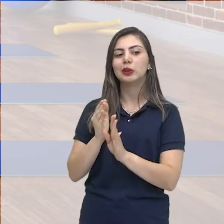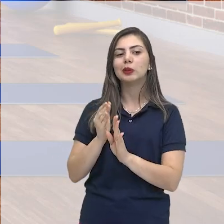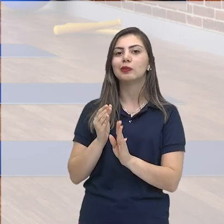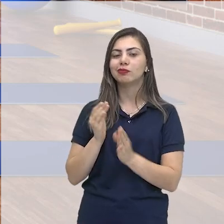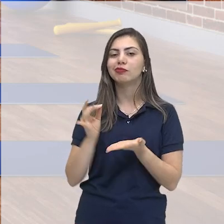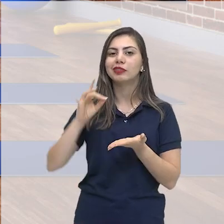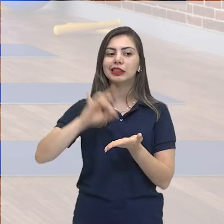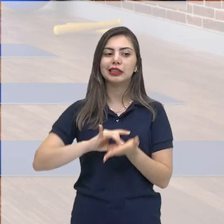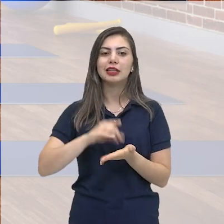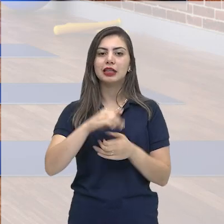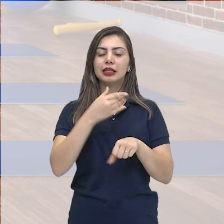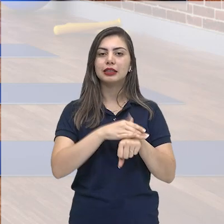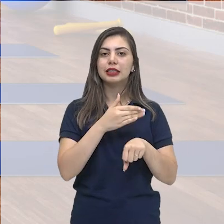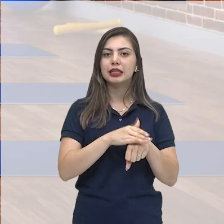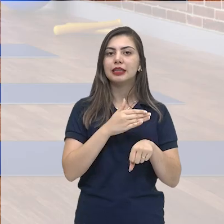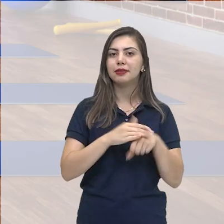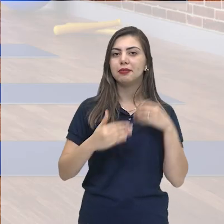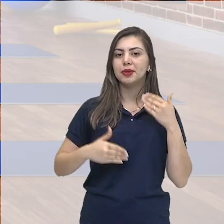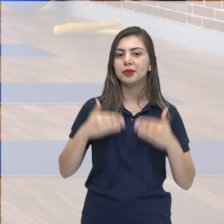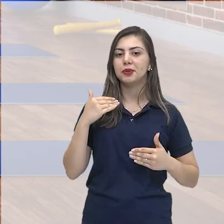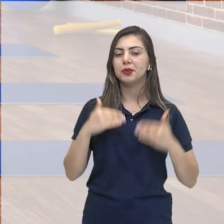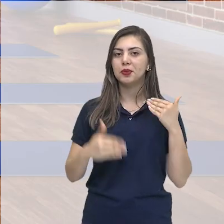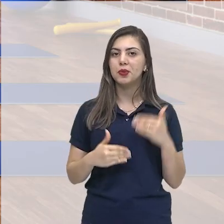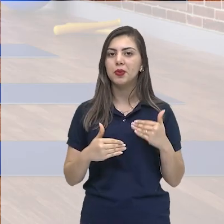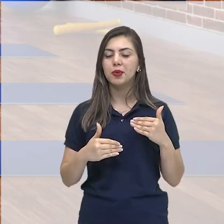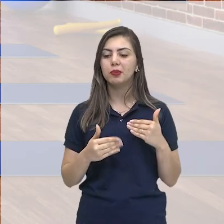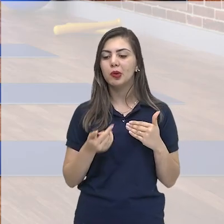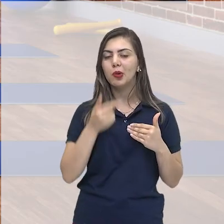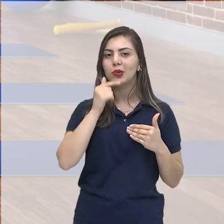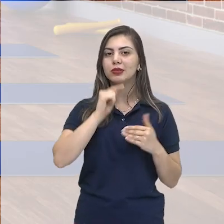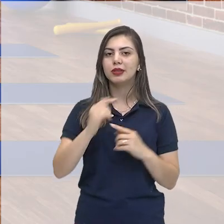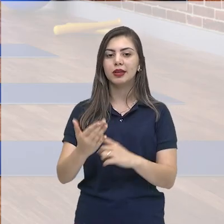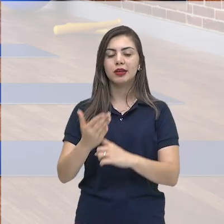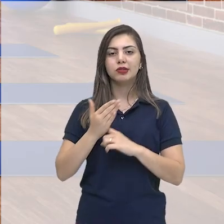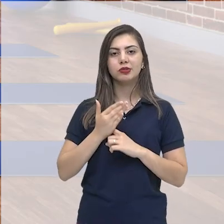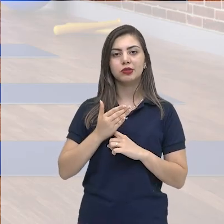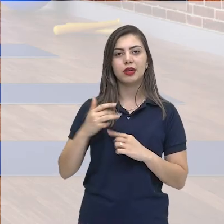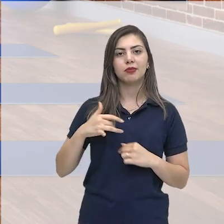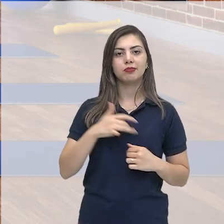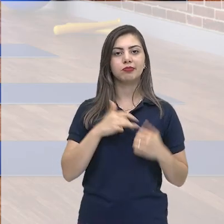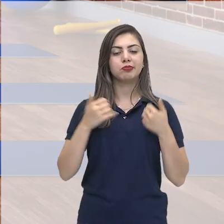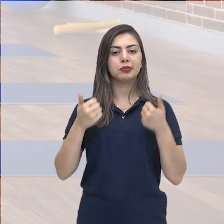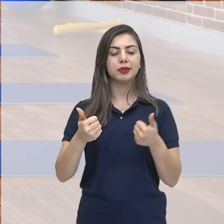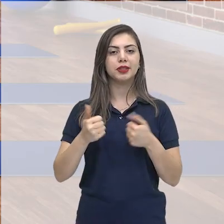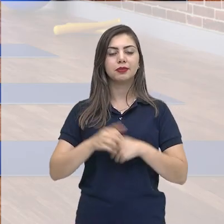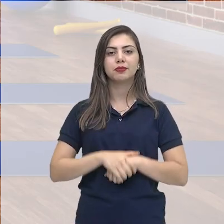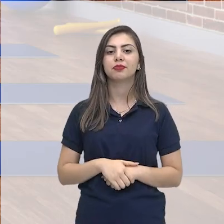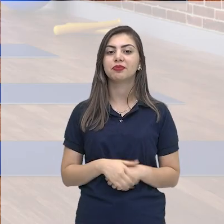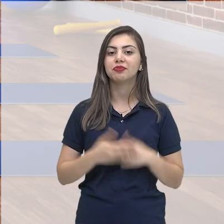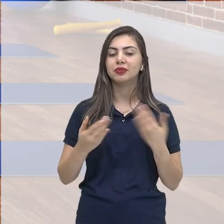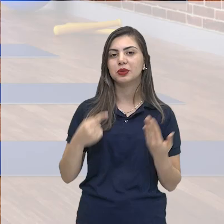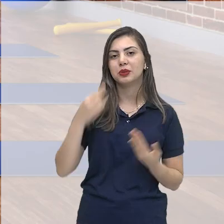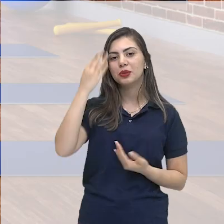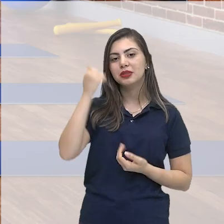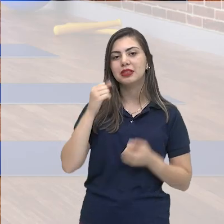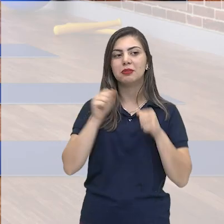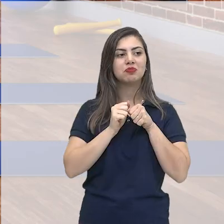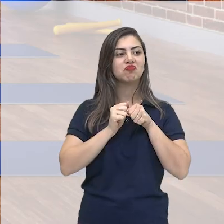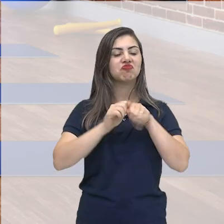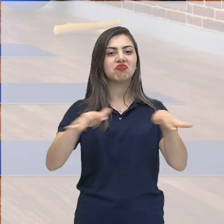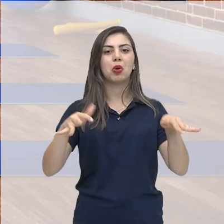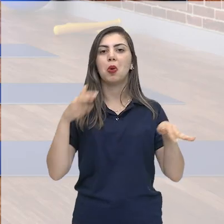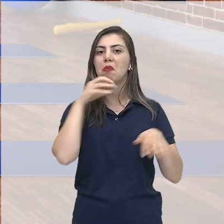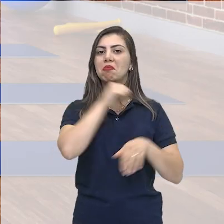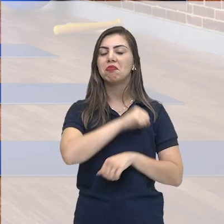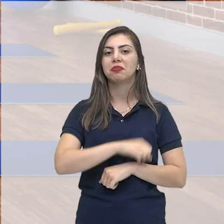ele conseguiu comprovar que esse tipo de atividade, que essa ginástica traz muitos benefícios para os seus praticantes, tanto é que